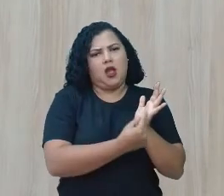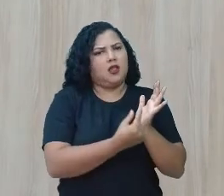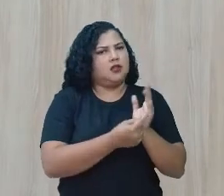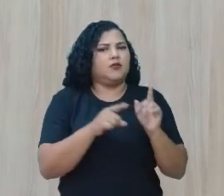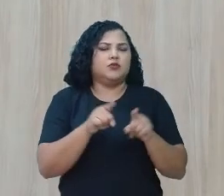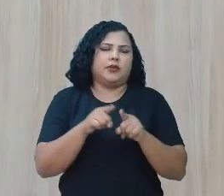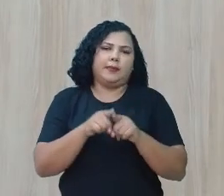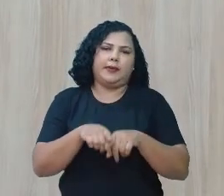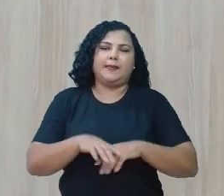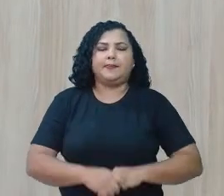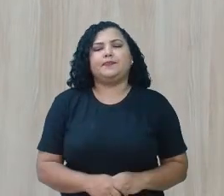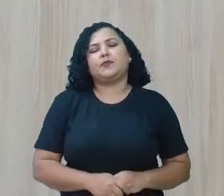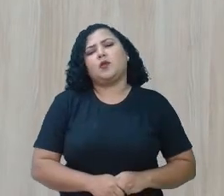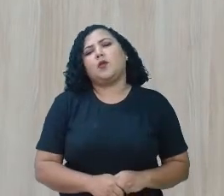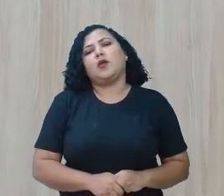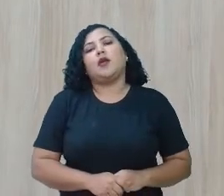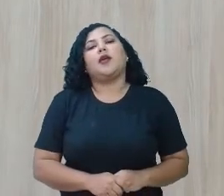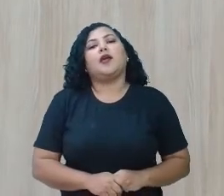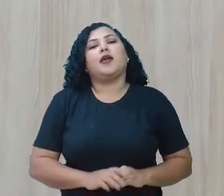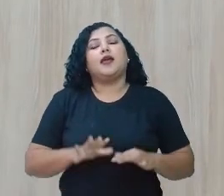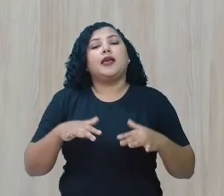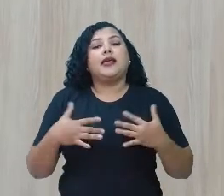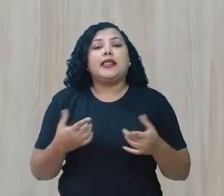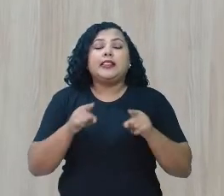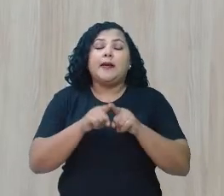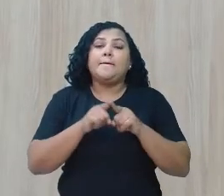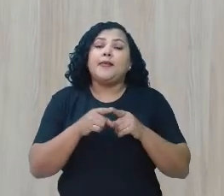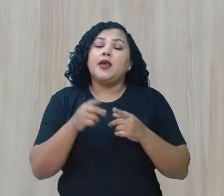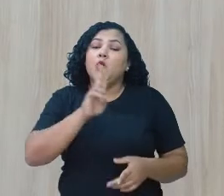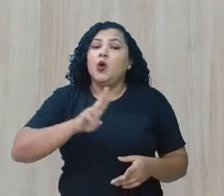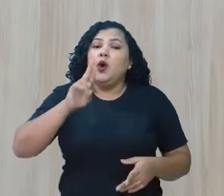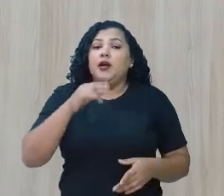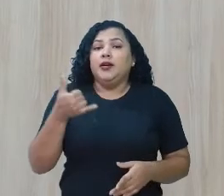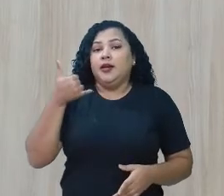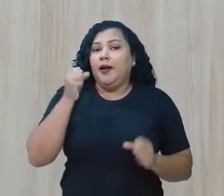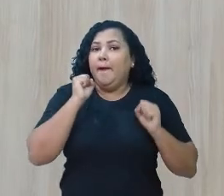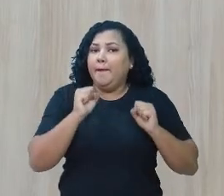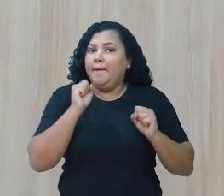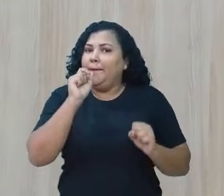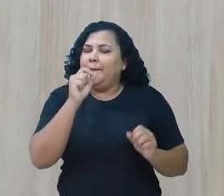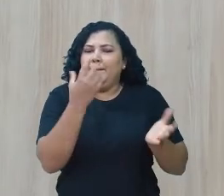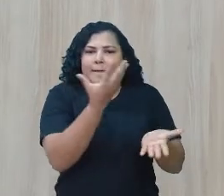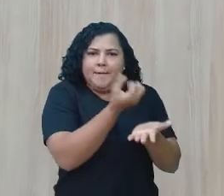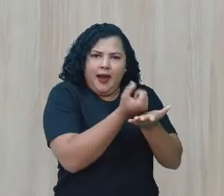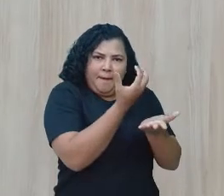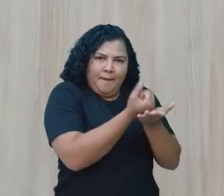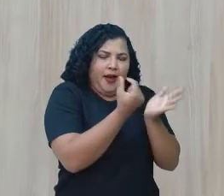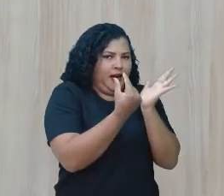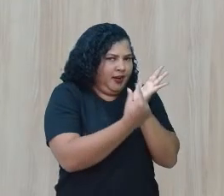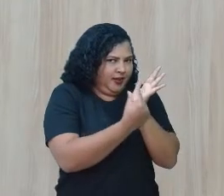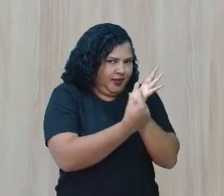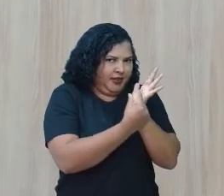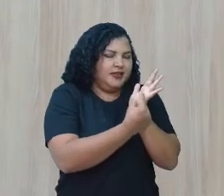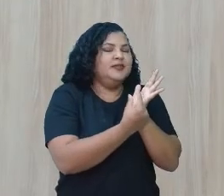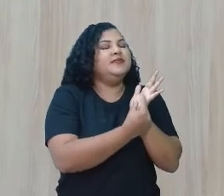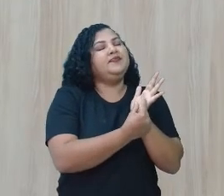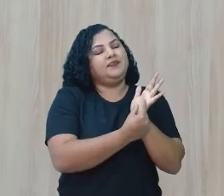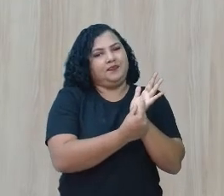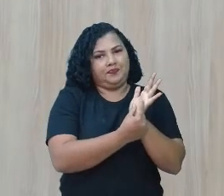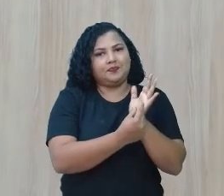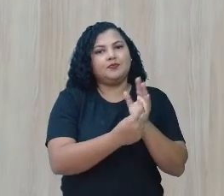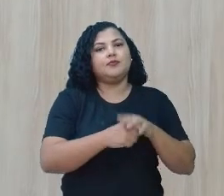celular aí com o aplicativo ou pelo notebook também. E através do celular você pode fazer o download, tá bom? Aí no